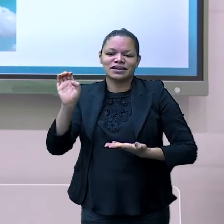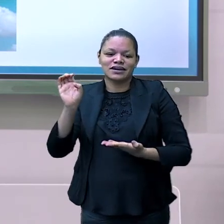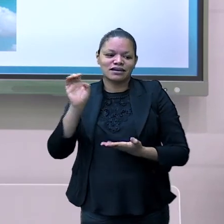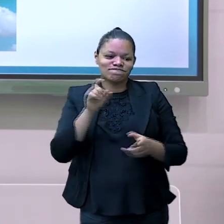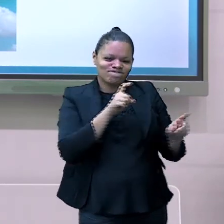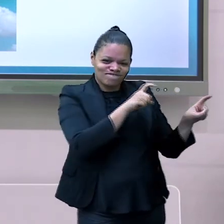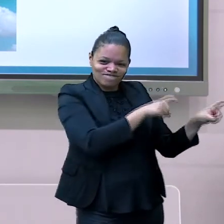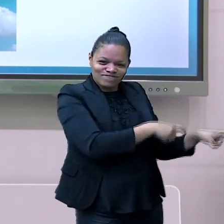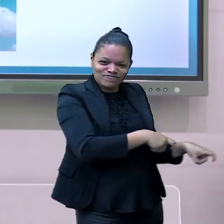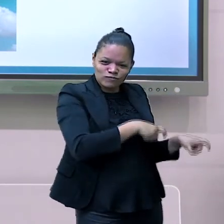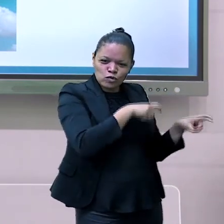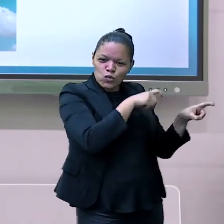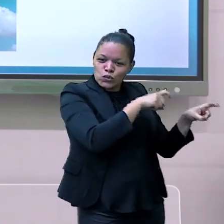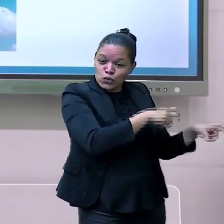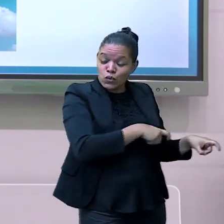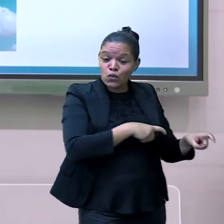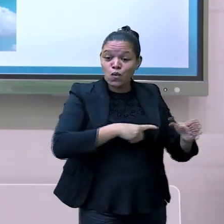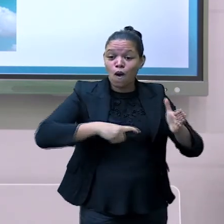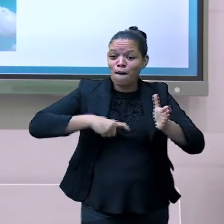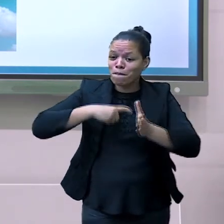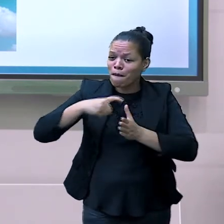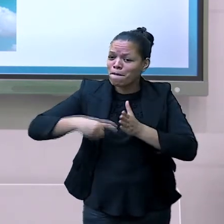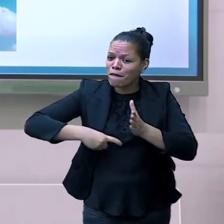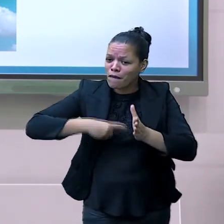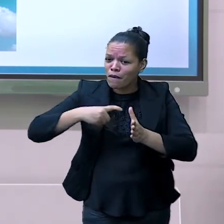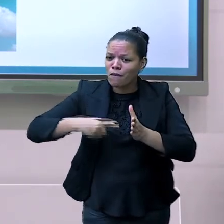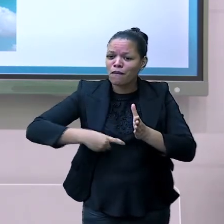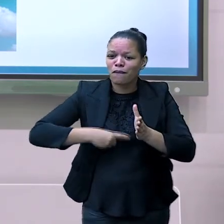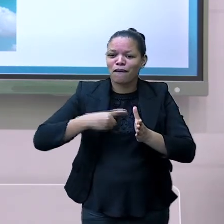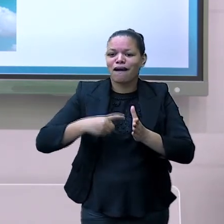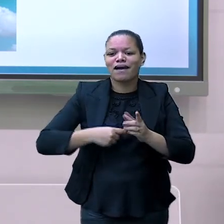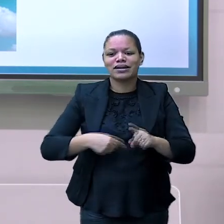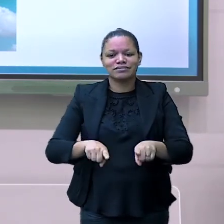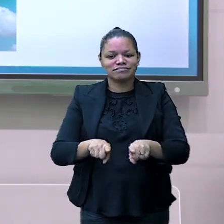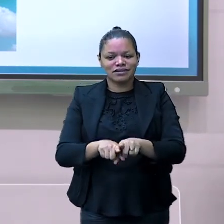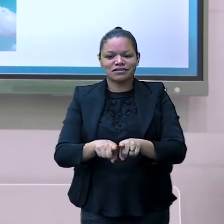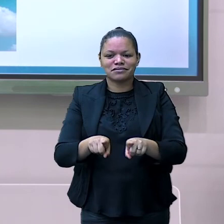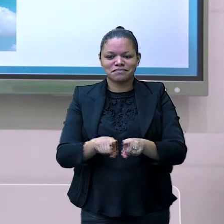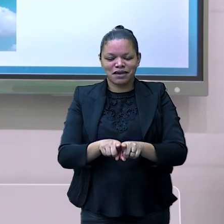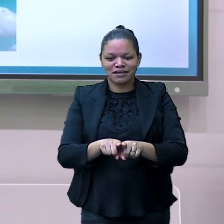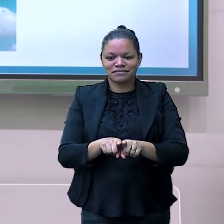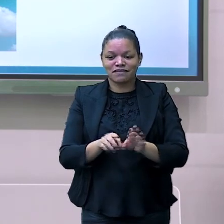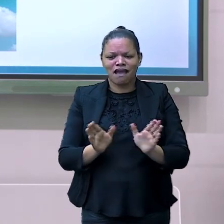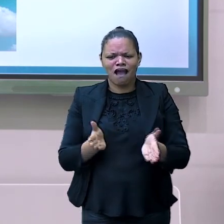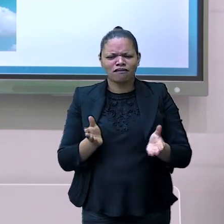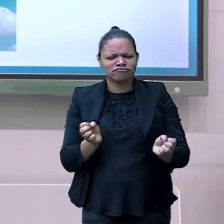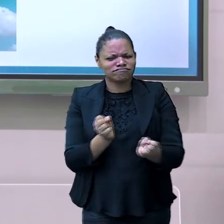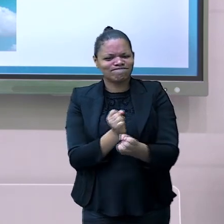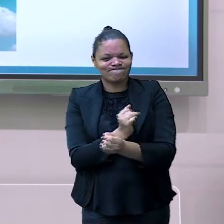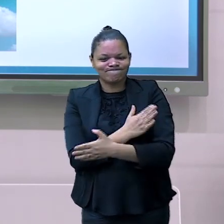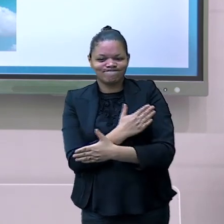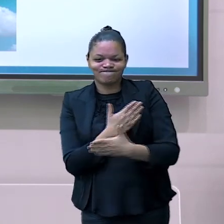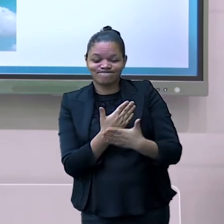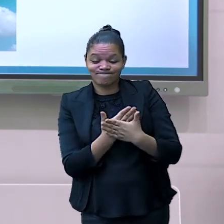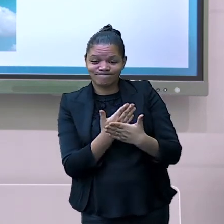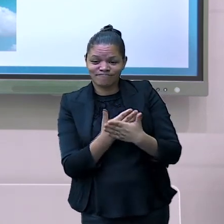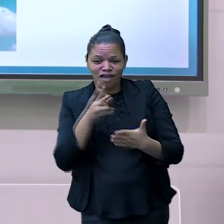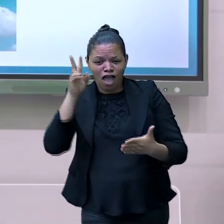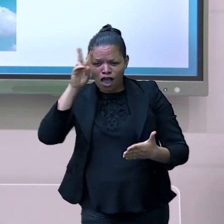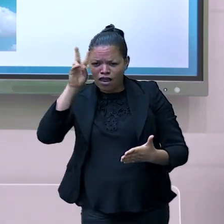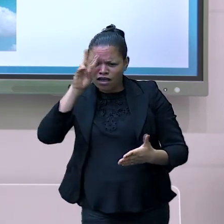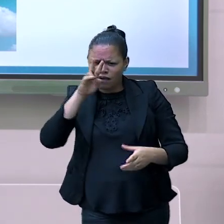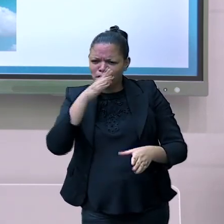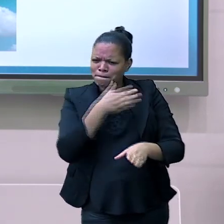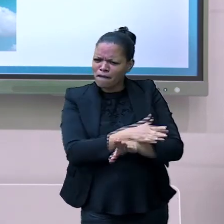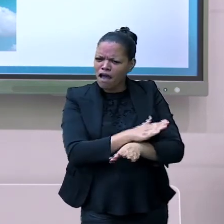da pecuária, fazendo então essa atividade econômica dentro do país. Finalizamos a nossa aula e para acessar nossas